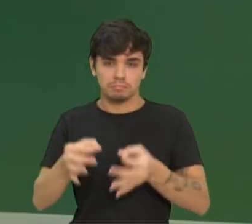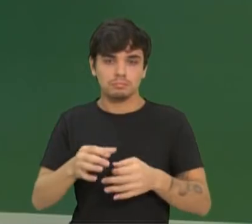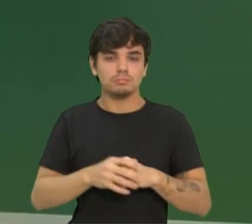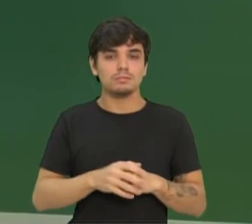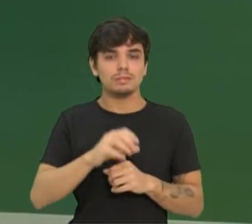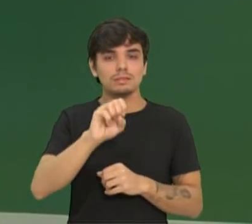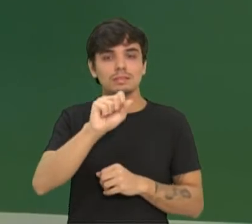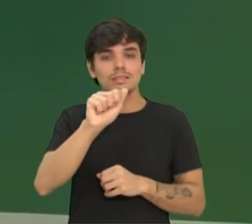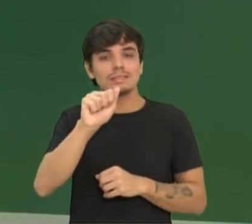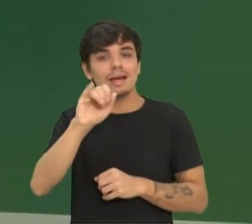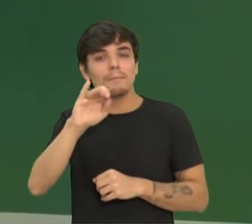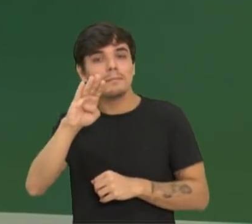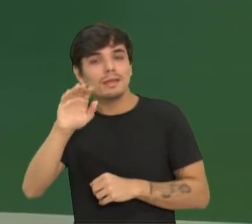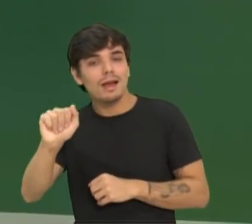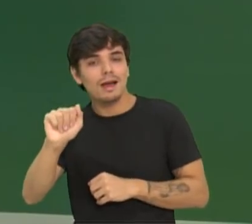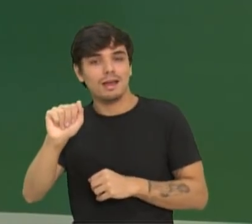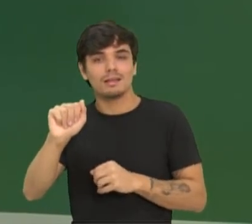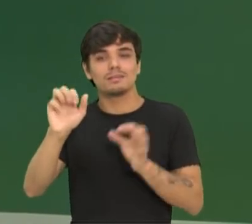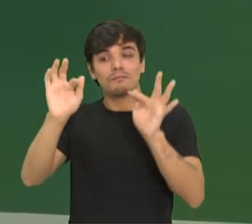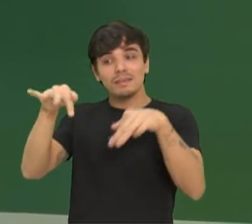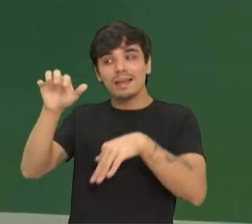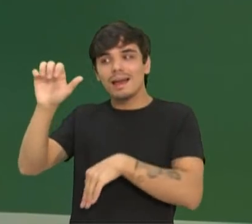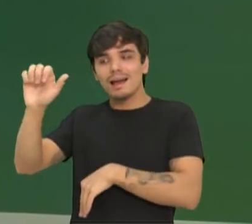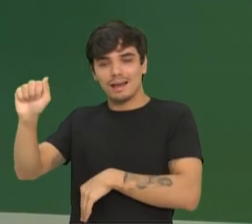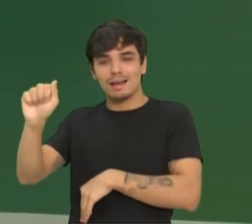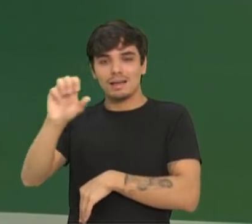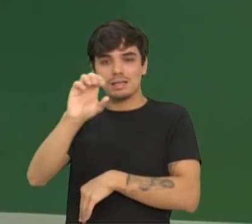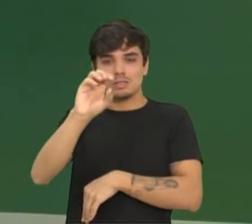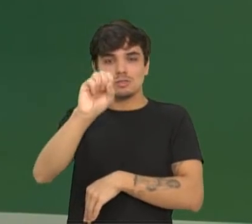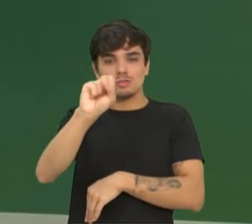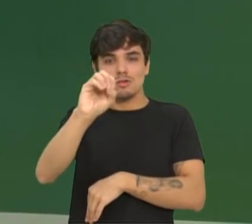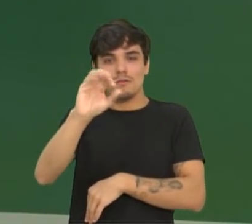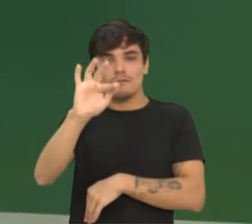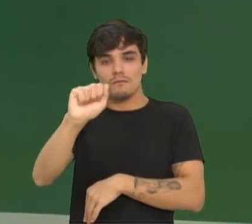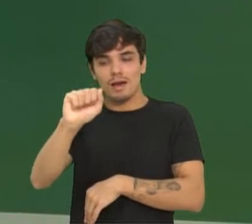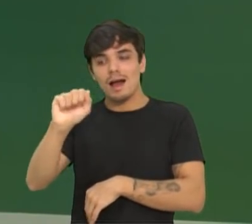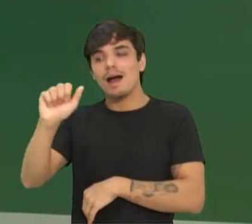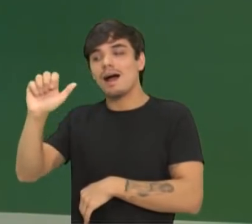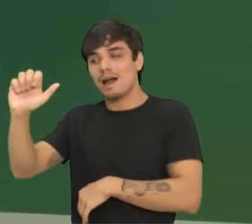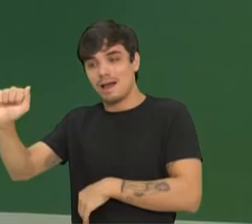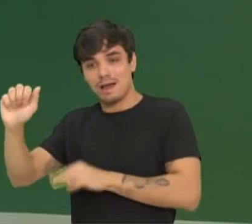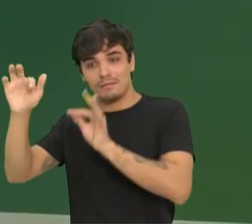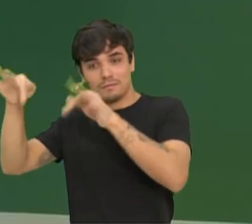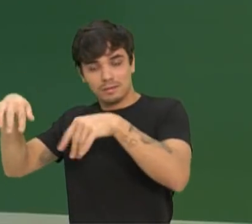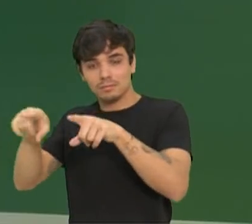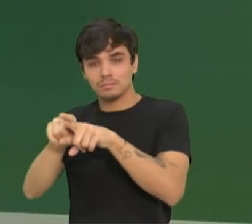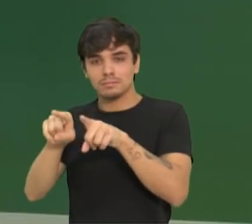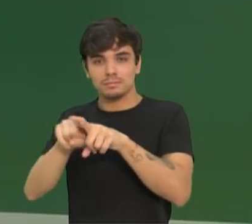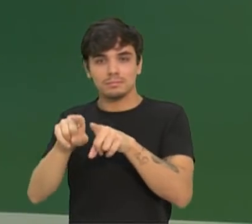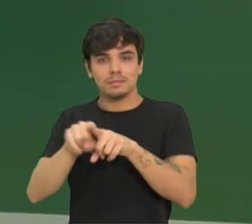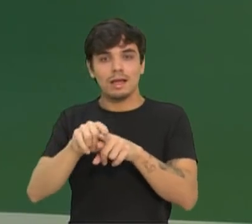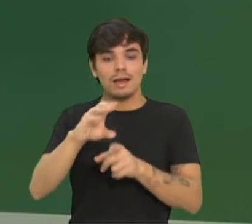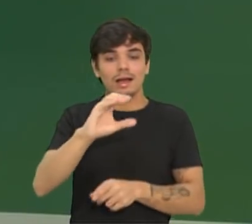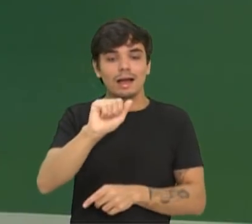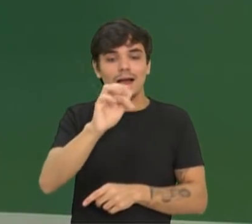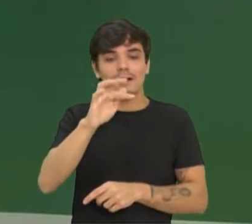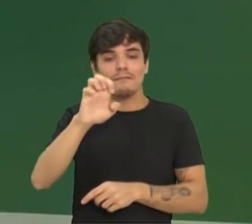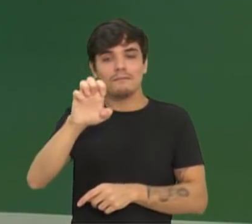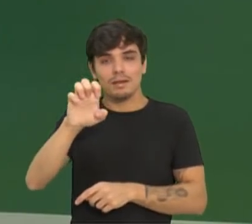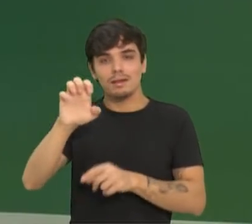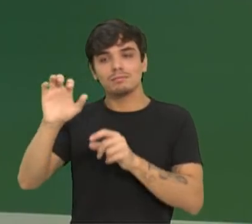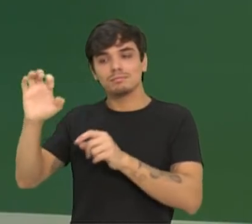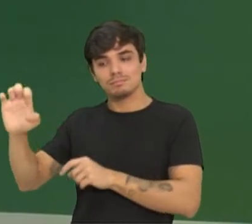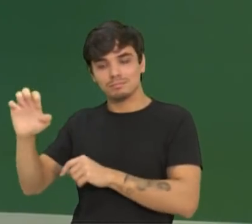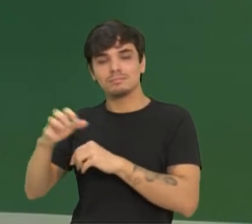com A, sofá com A também, atrás com as, café com E, através com